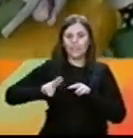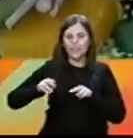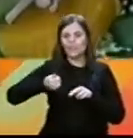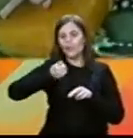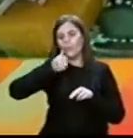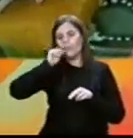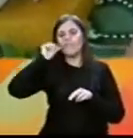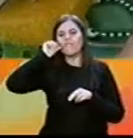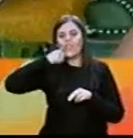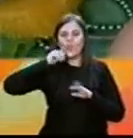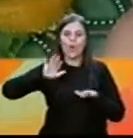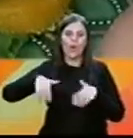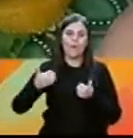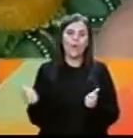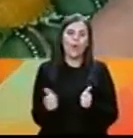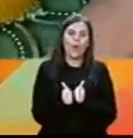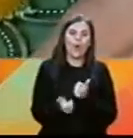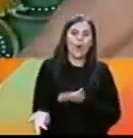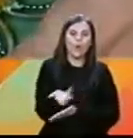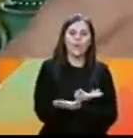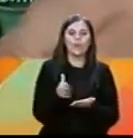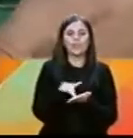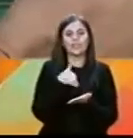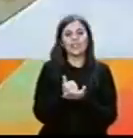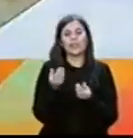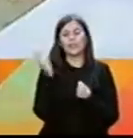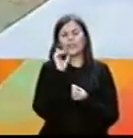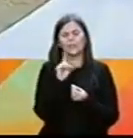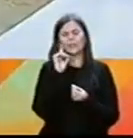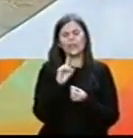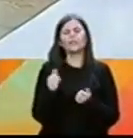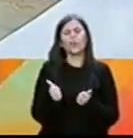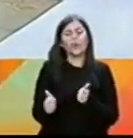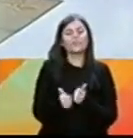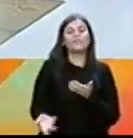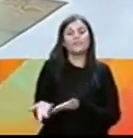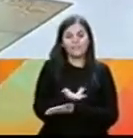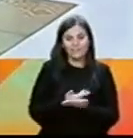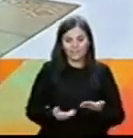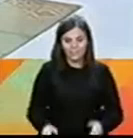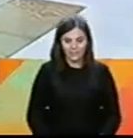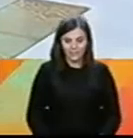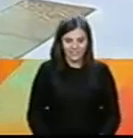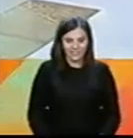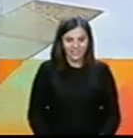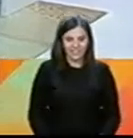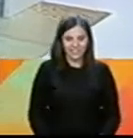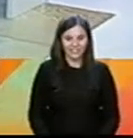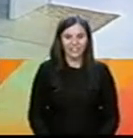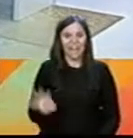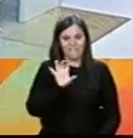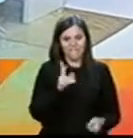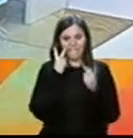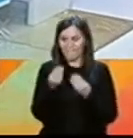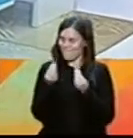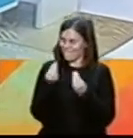de vinho, sei lá, boa companhia. Boa companhia é sempre importante. Pronto, mais um bocadinho aqui. Jorge, tem bom aspecto ou não? Tem ótimo